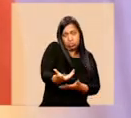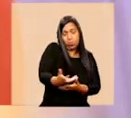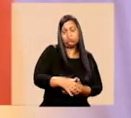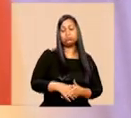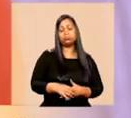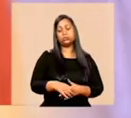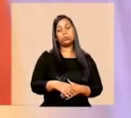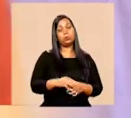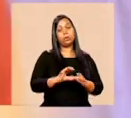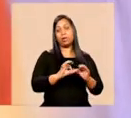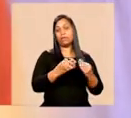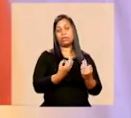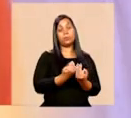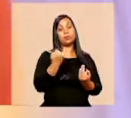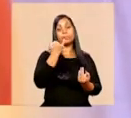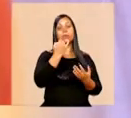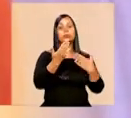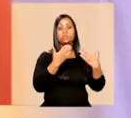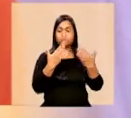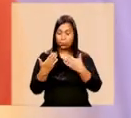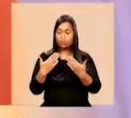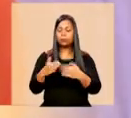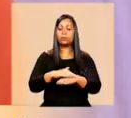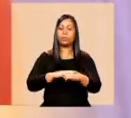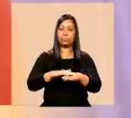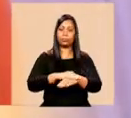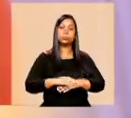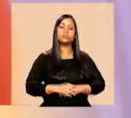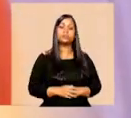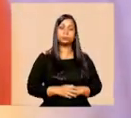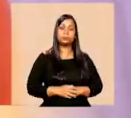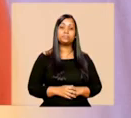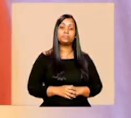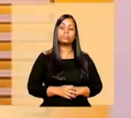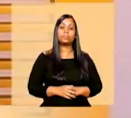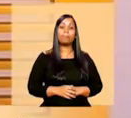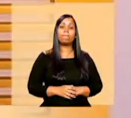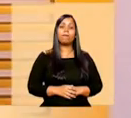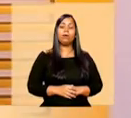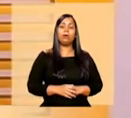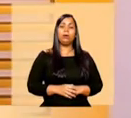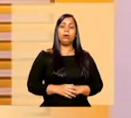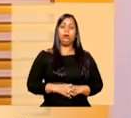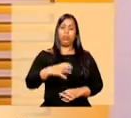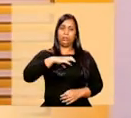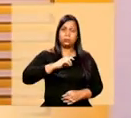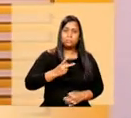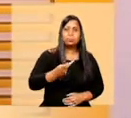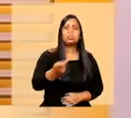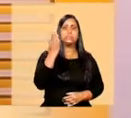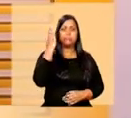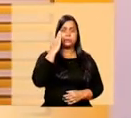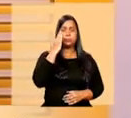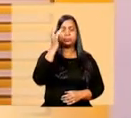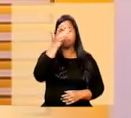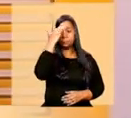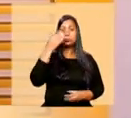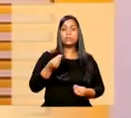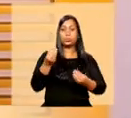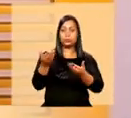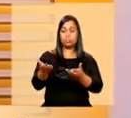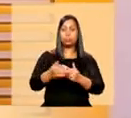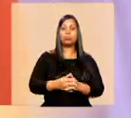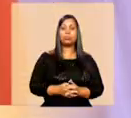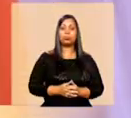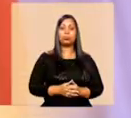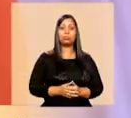sim, a autorização é da família, o importante é o diálogo, é a conversa. Transplantado pode saber quem foi o doador